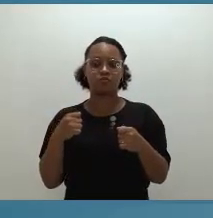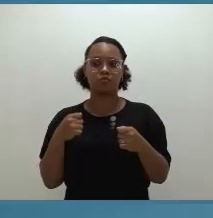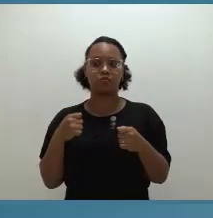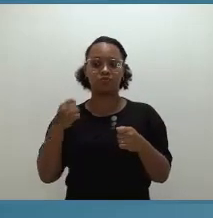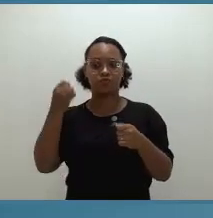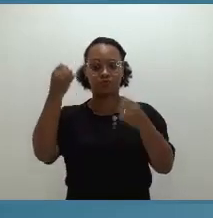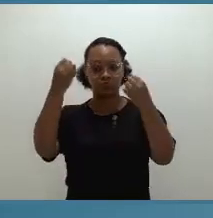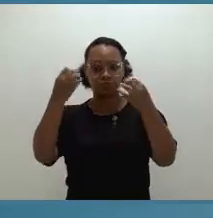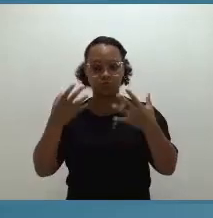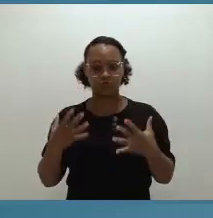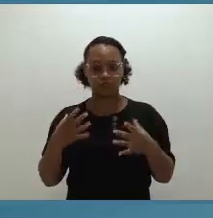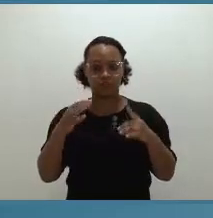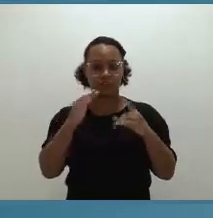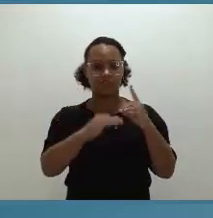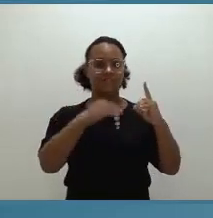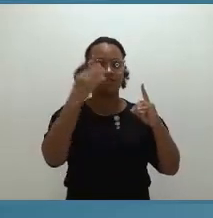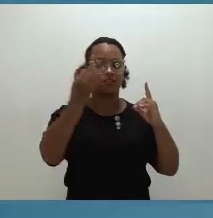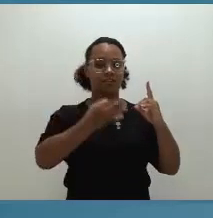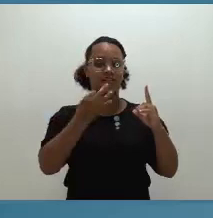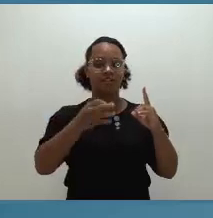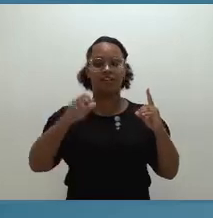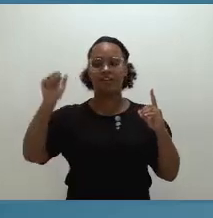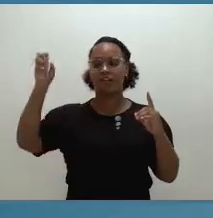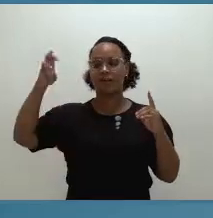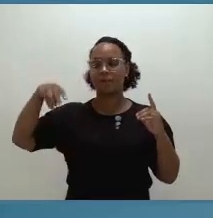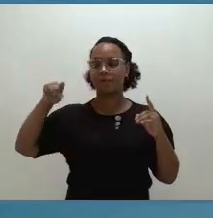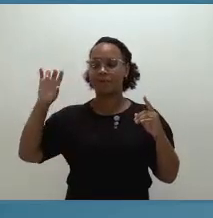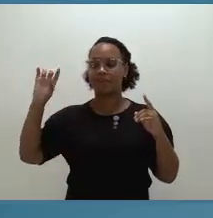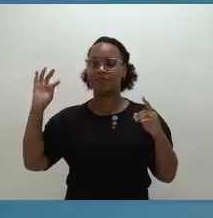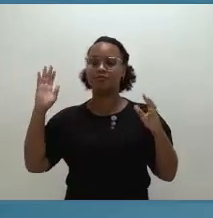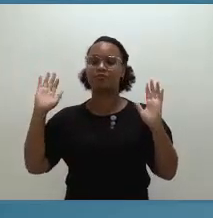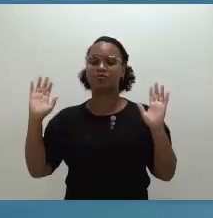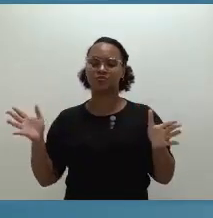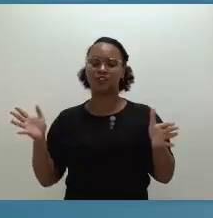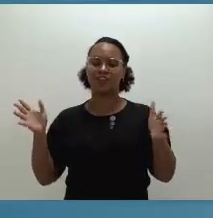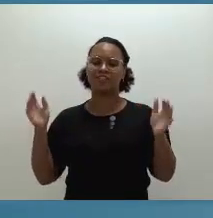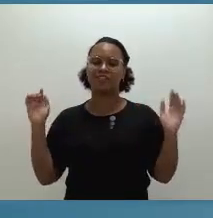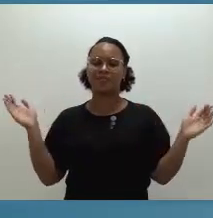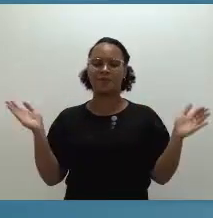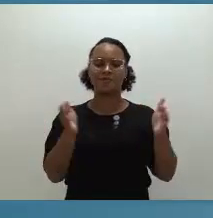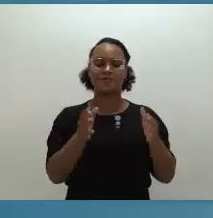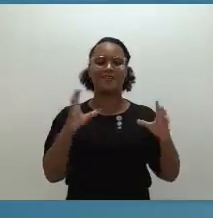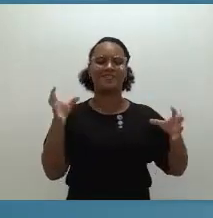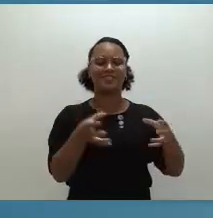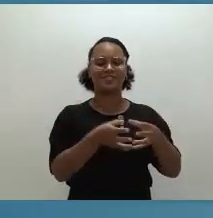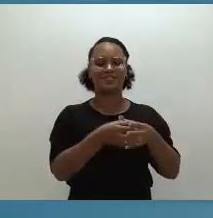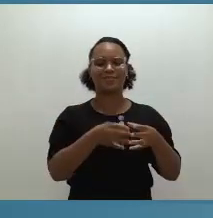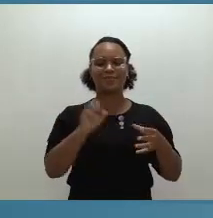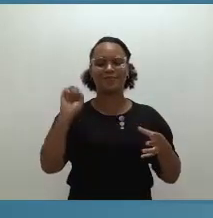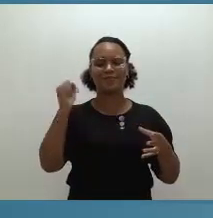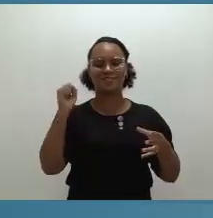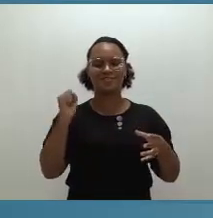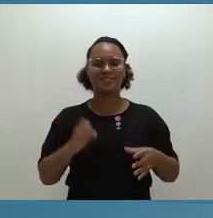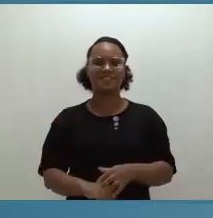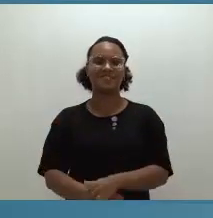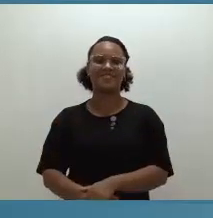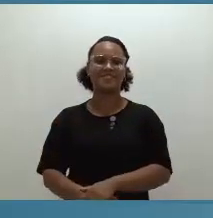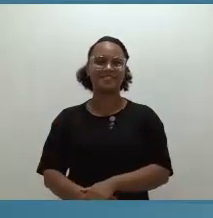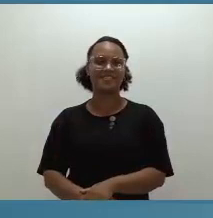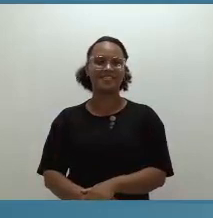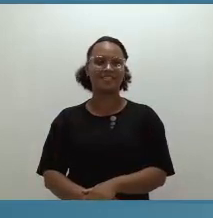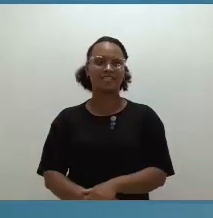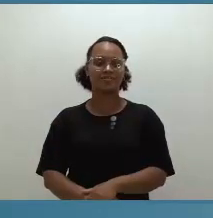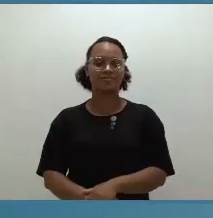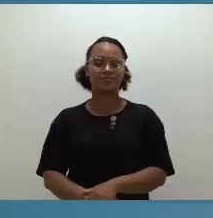Leonardo. Tá certo. A alguma objeção ao pleito